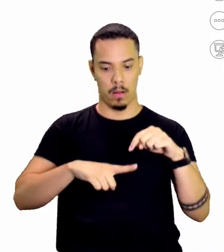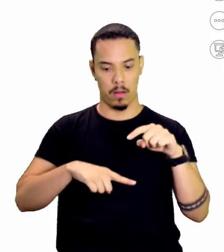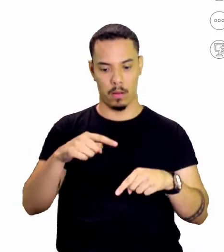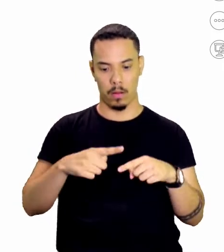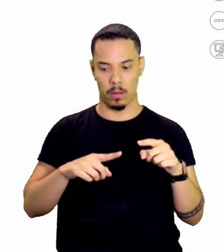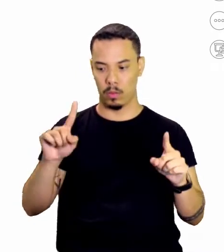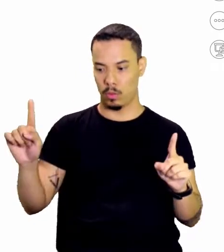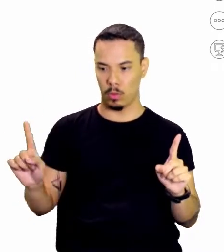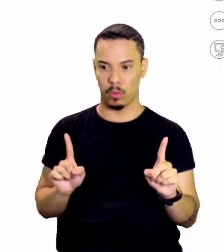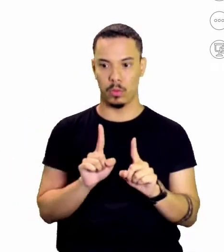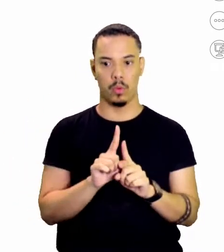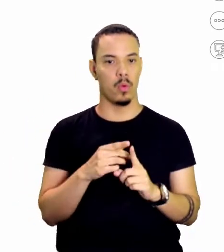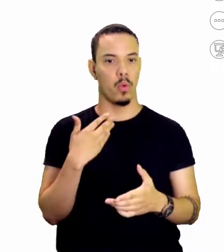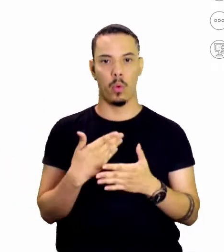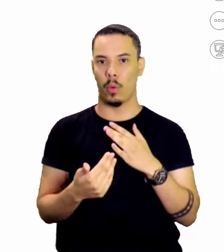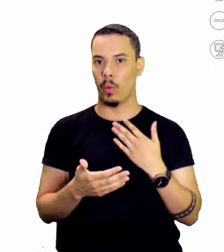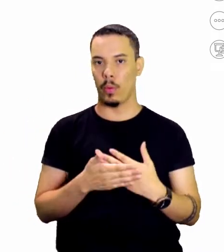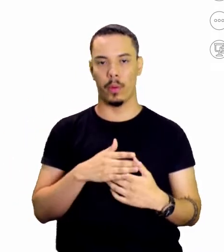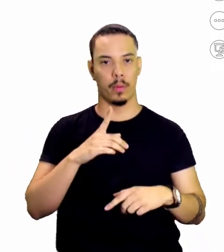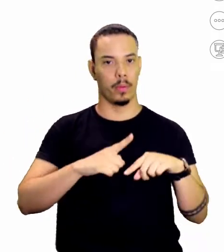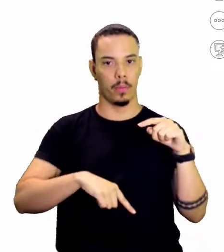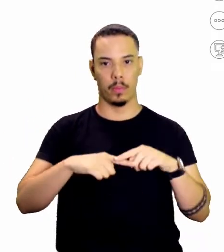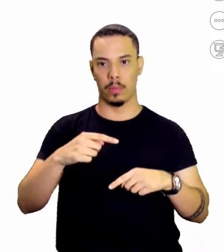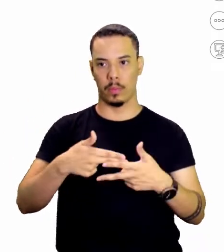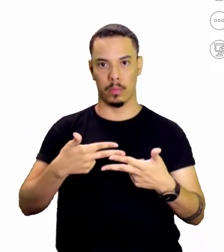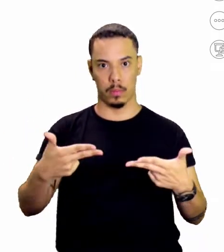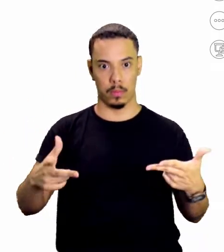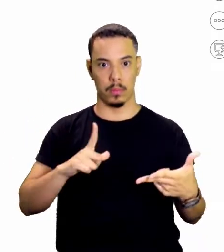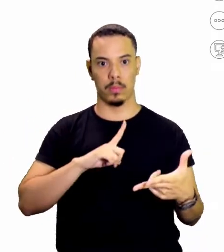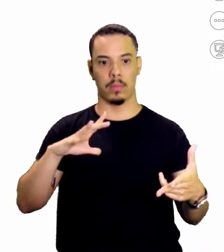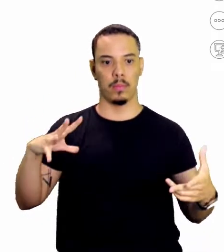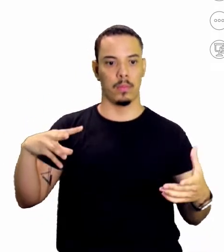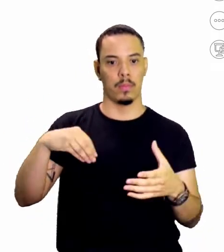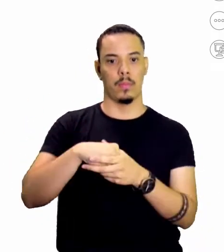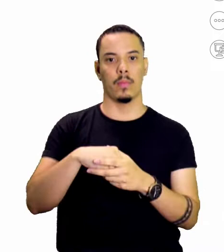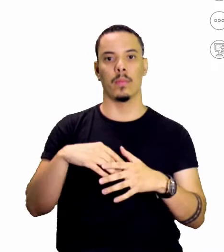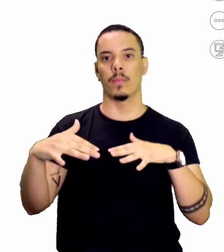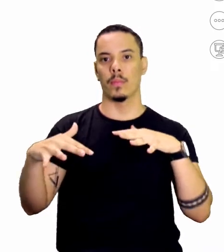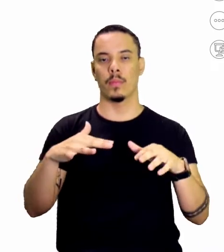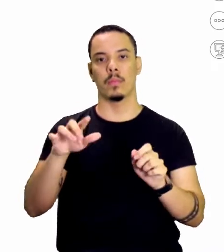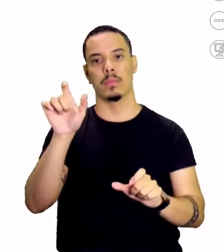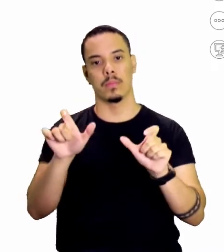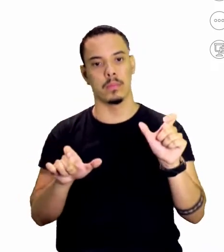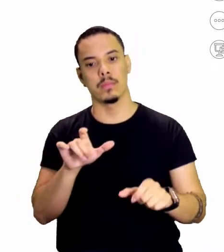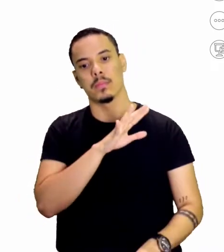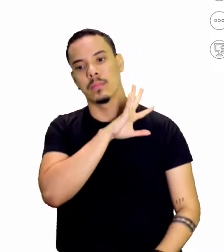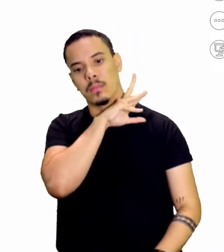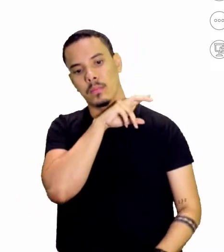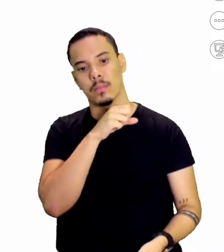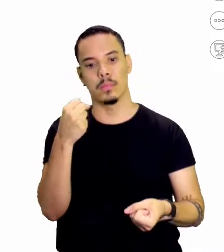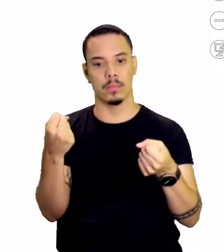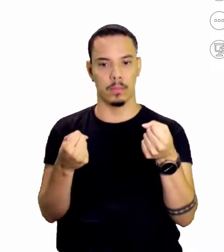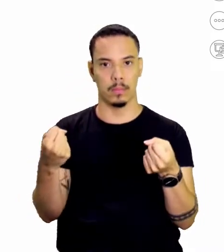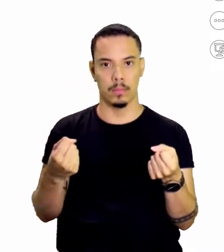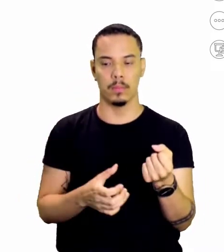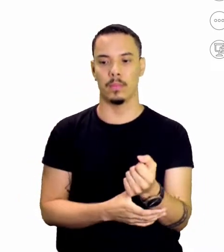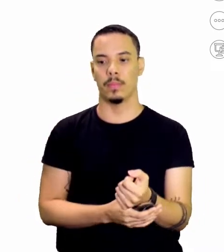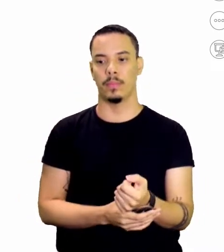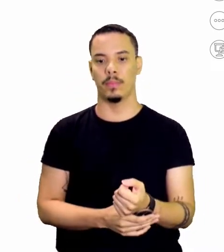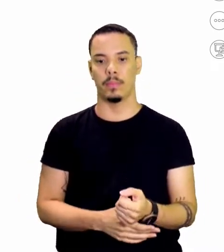qualquer estádio move a qualquer objeto que está naquele movimento pessoas animal carro é